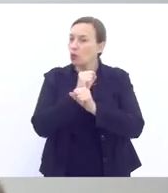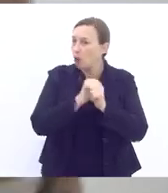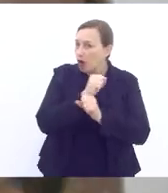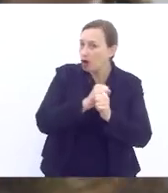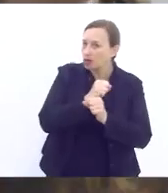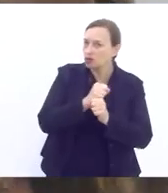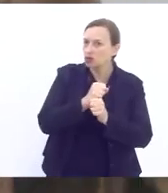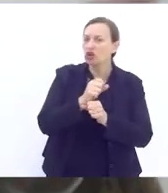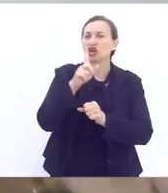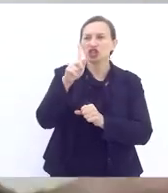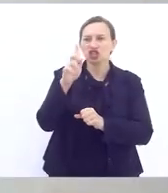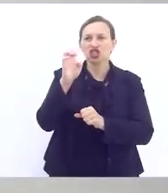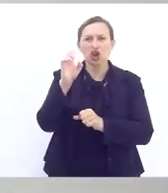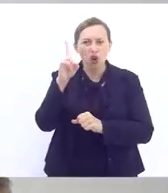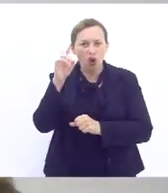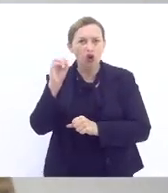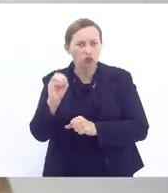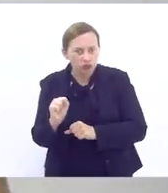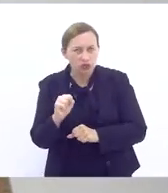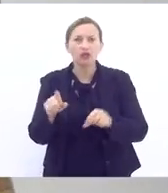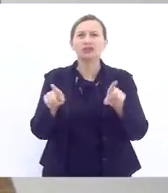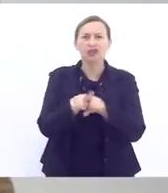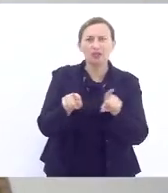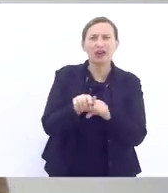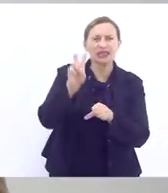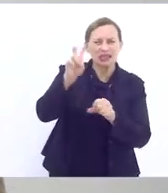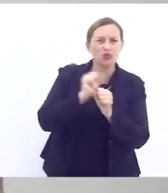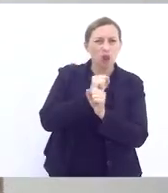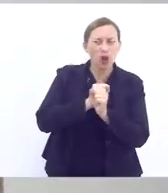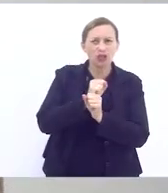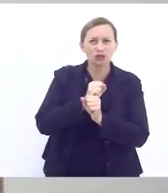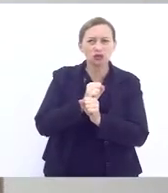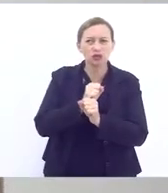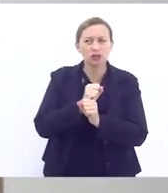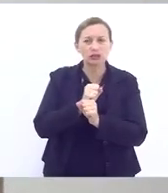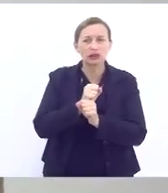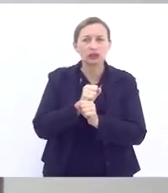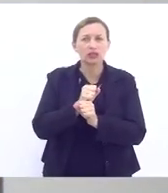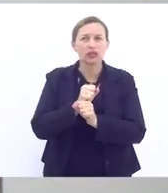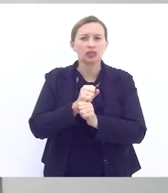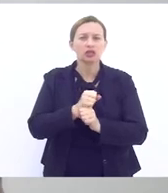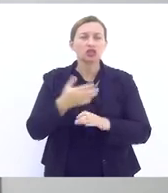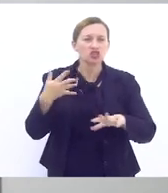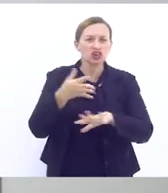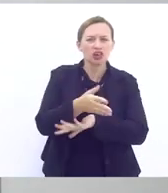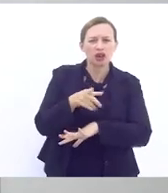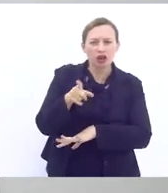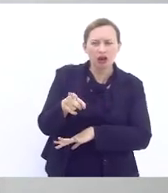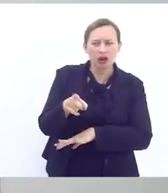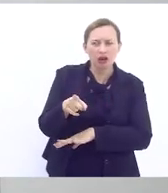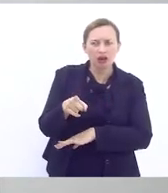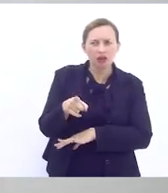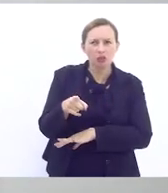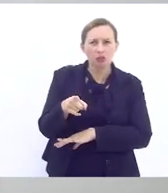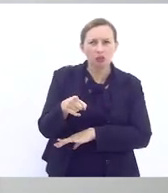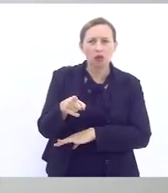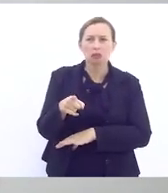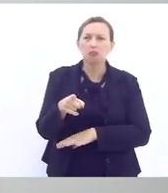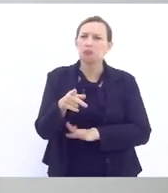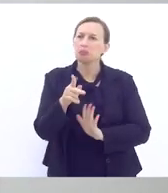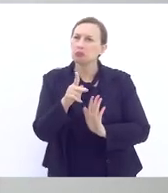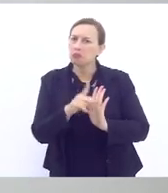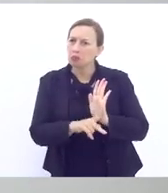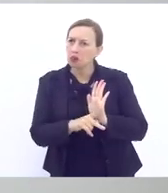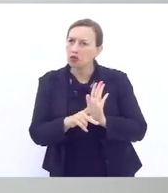anos geólogos acho que são cinco anos também né enfim e aí eu cheguei lá para que era um projeto